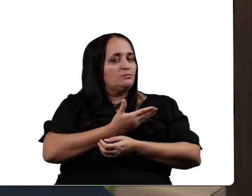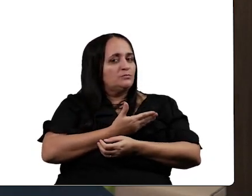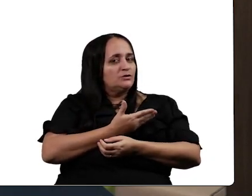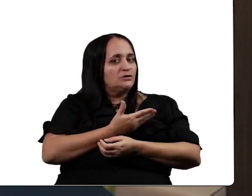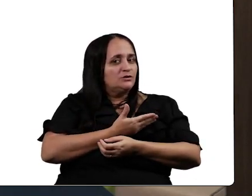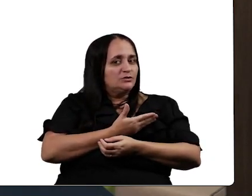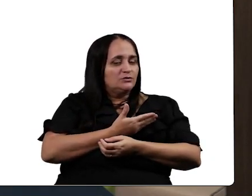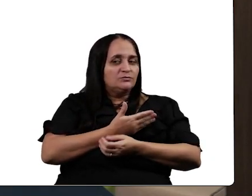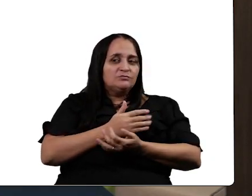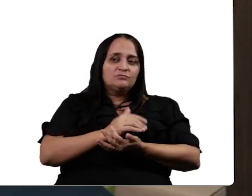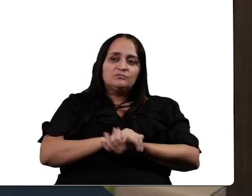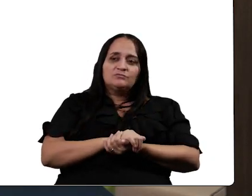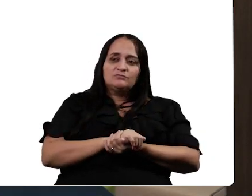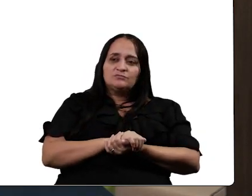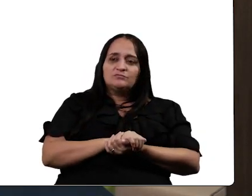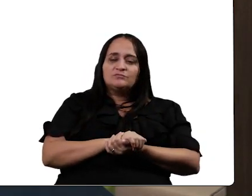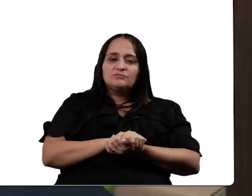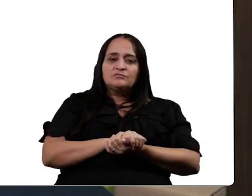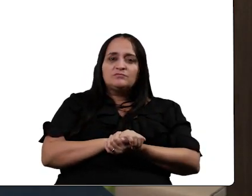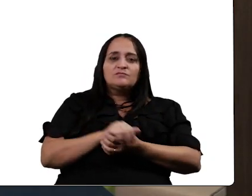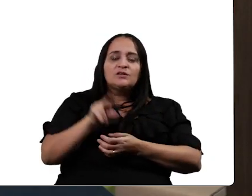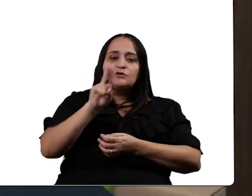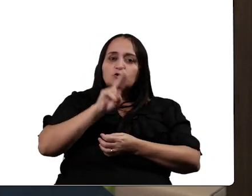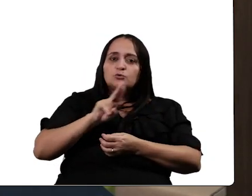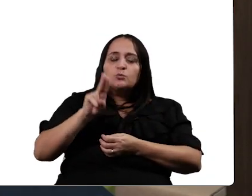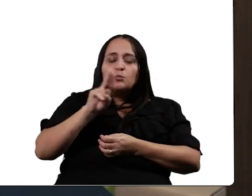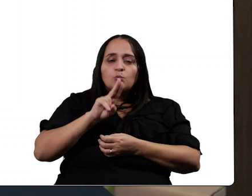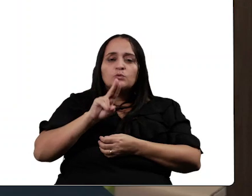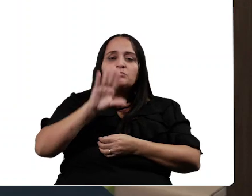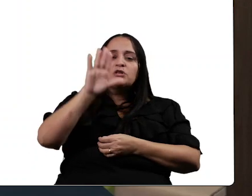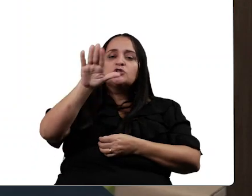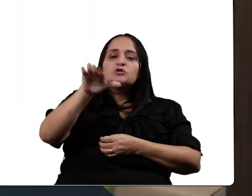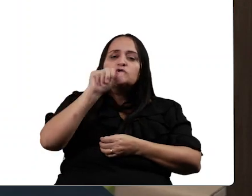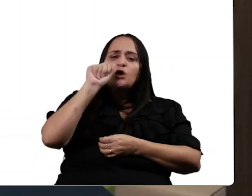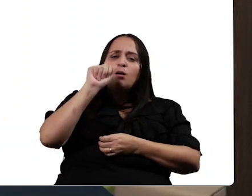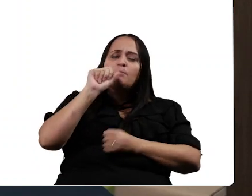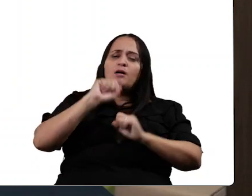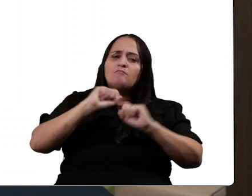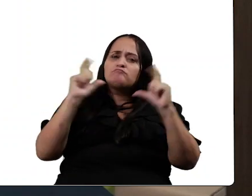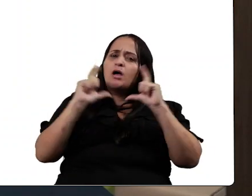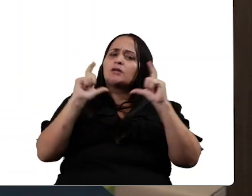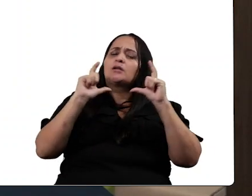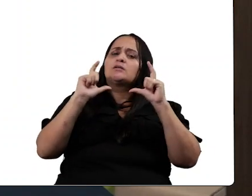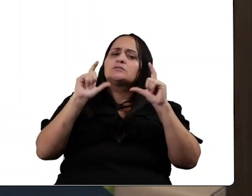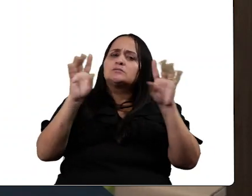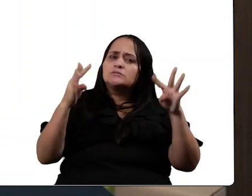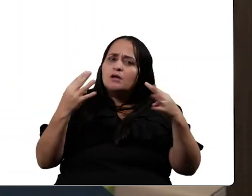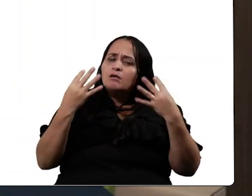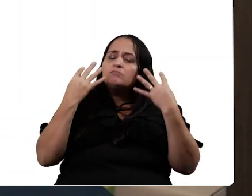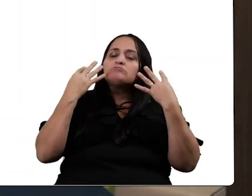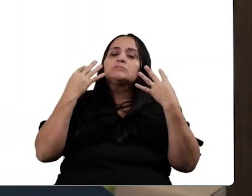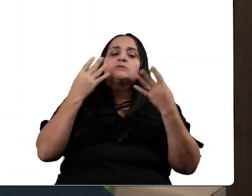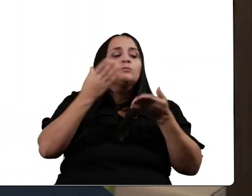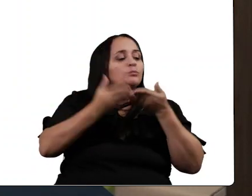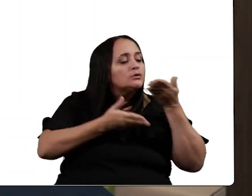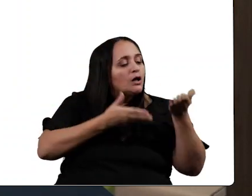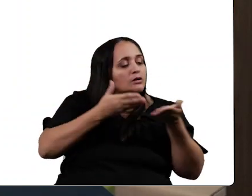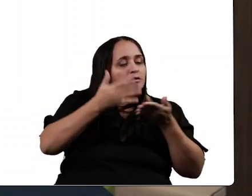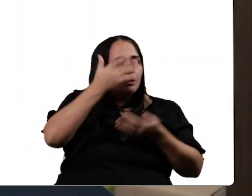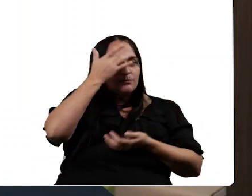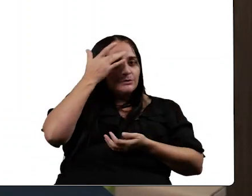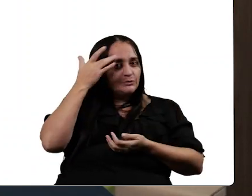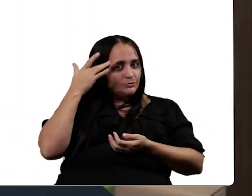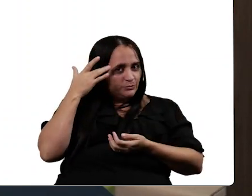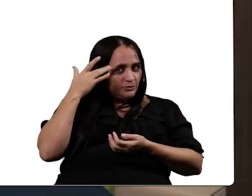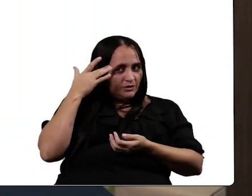que vocativo é um termo que a gente usa para chamar, para tratar de alguém ou com alguém.